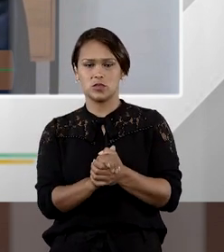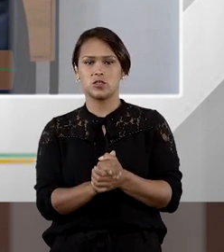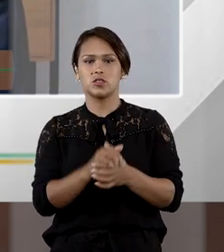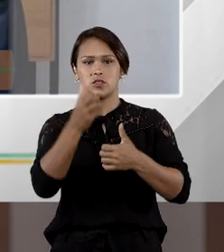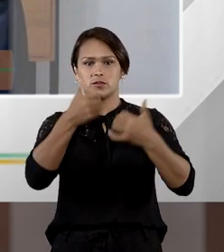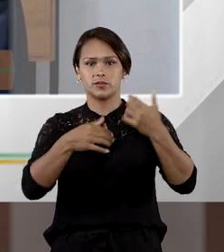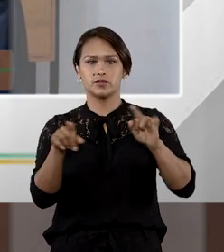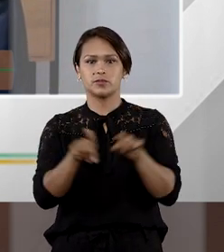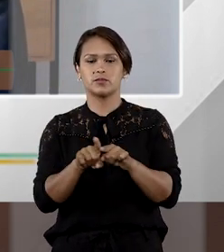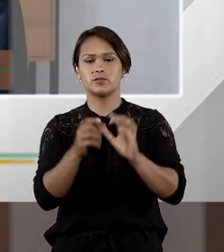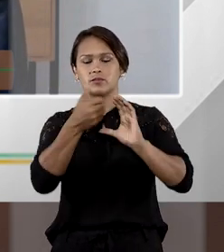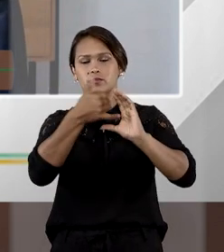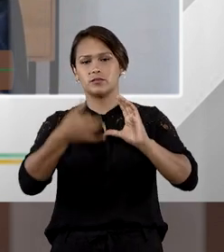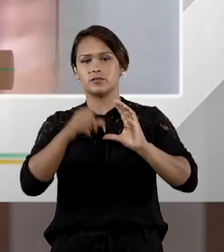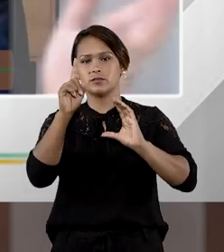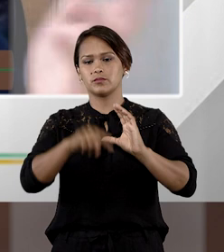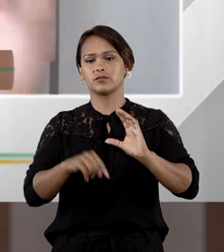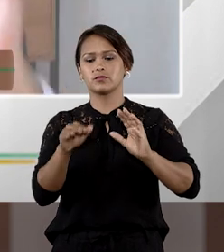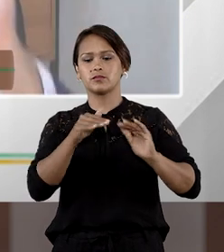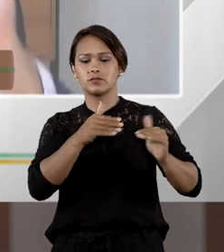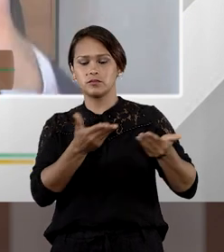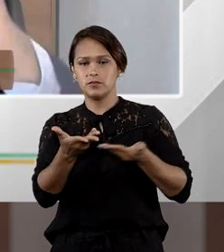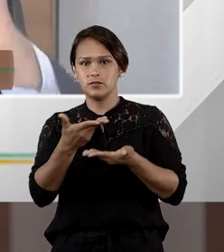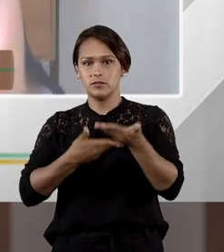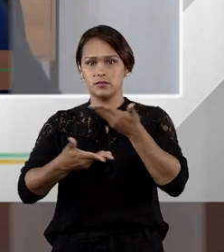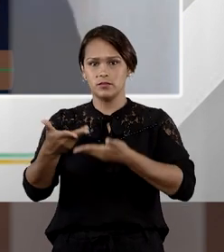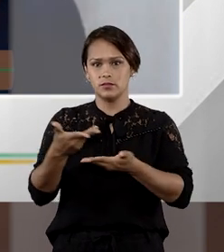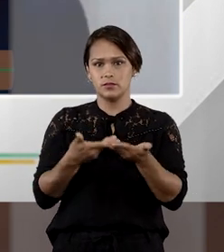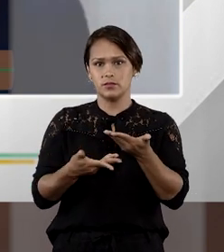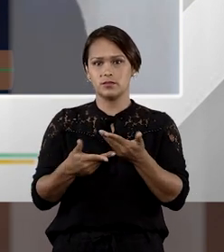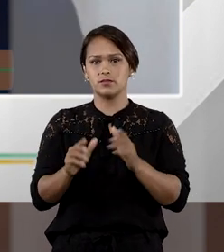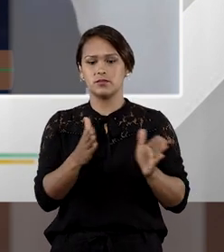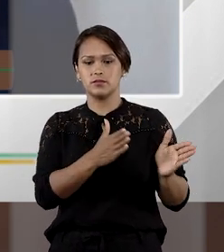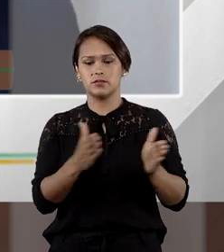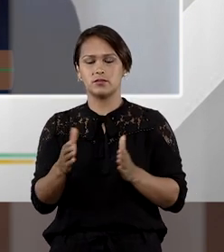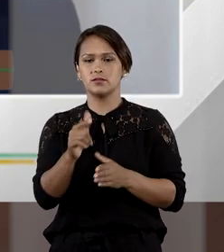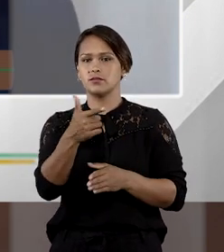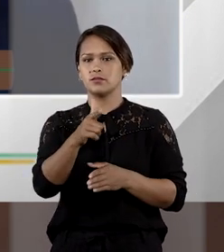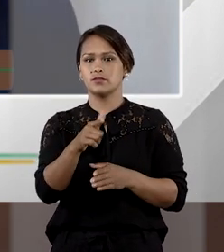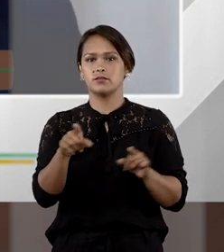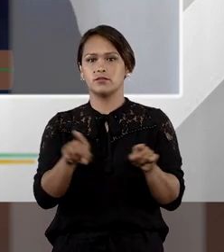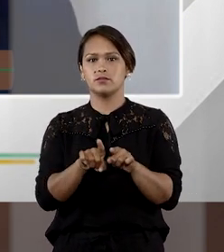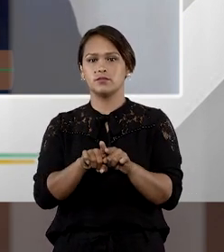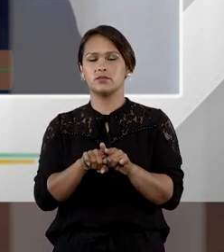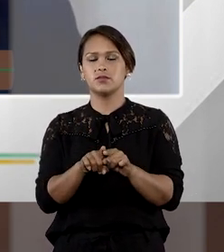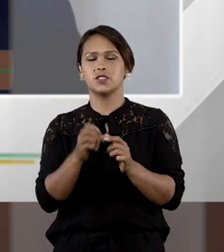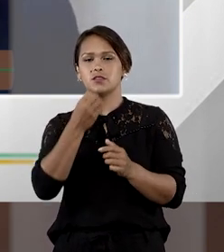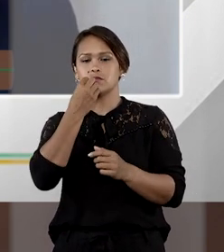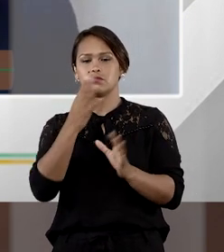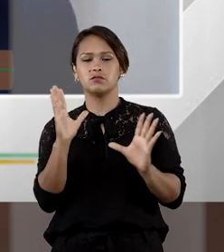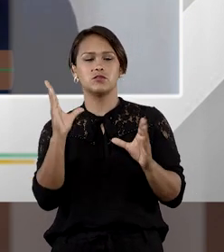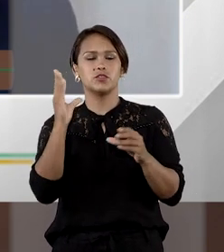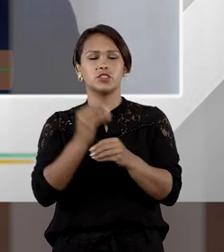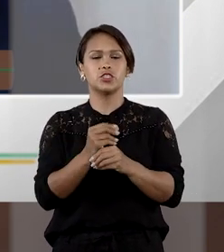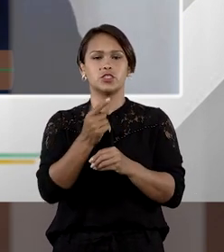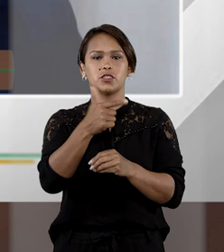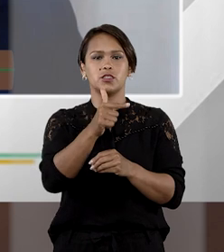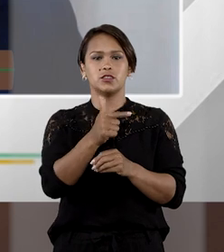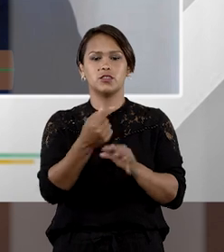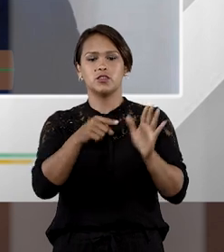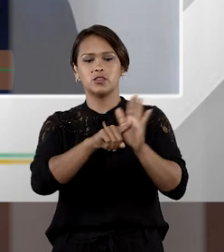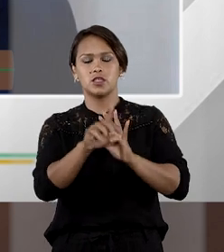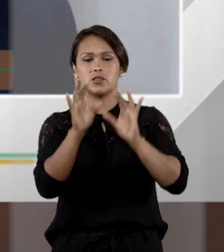mencionar, teriam um caráter transitório, né? O tempo não foi, digamos assim, fechado, depende muito